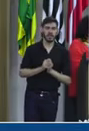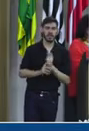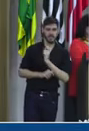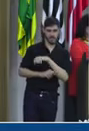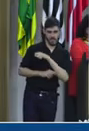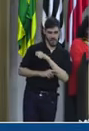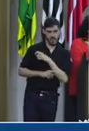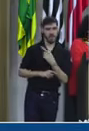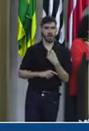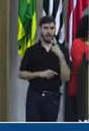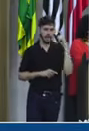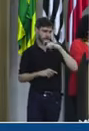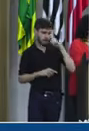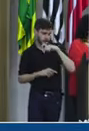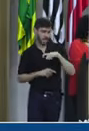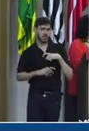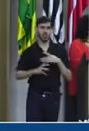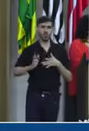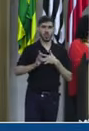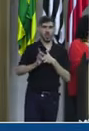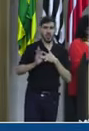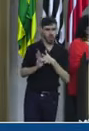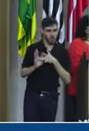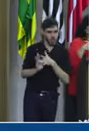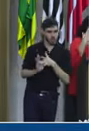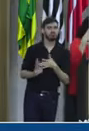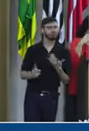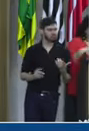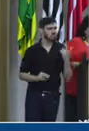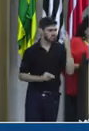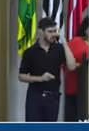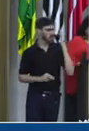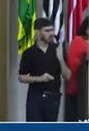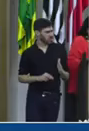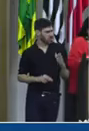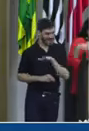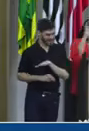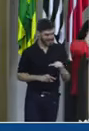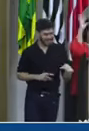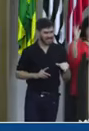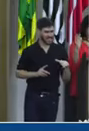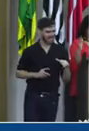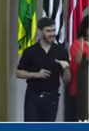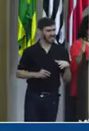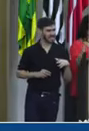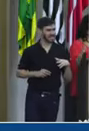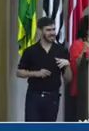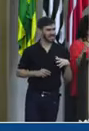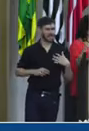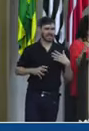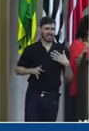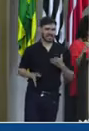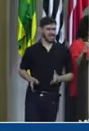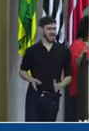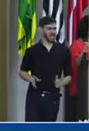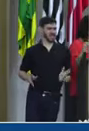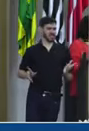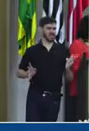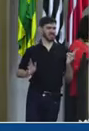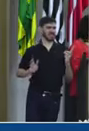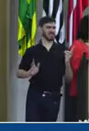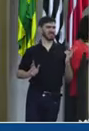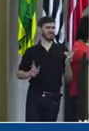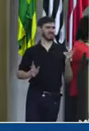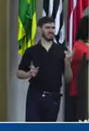trapaceiro, mentiroso e enganador. Vocês já pensaram que uma criança cigana já nasce sob esse estigma no Brasil?